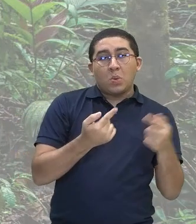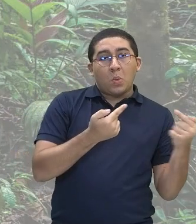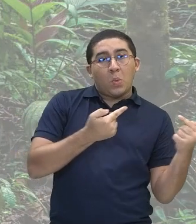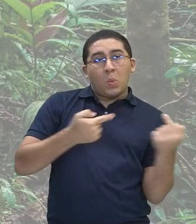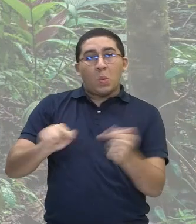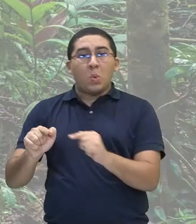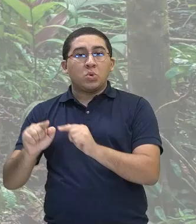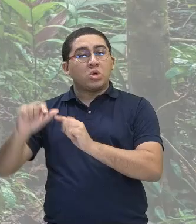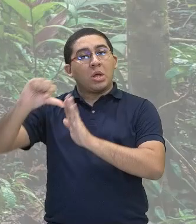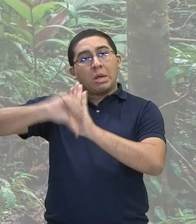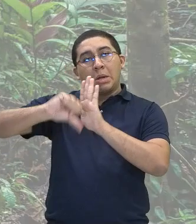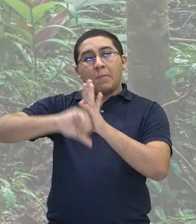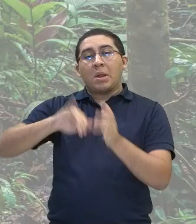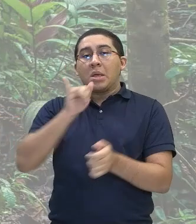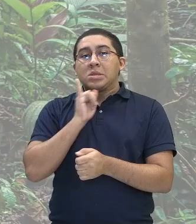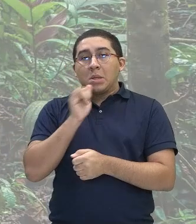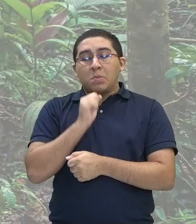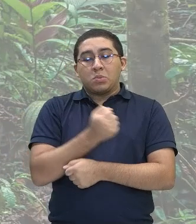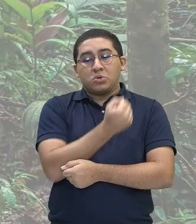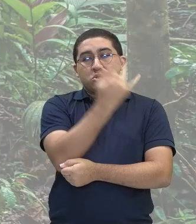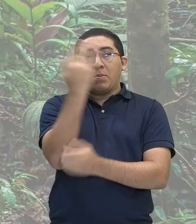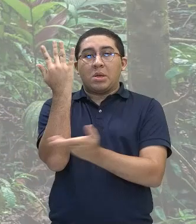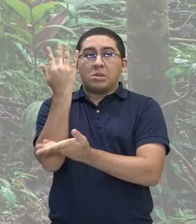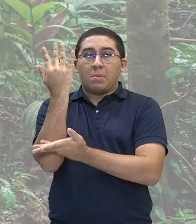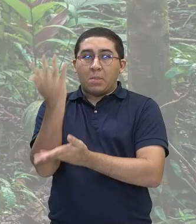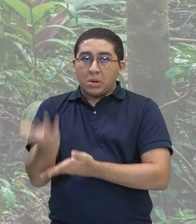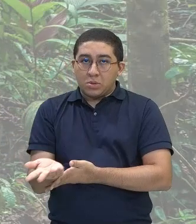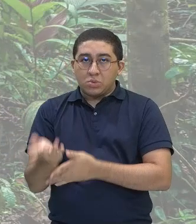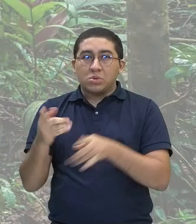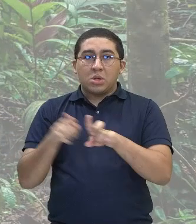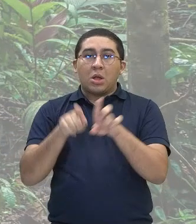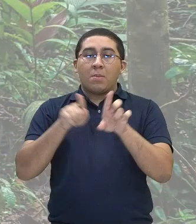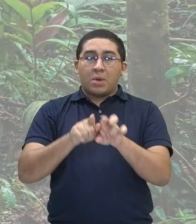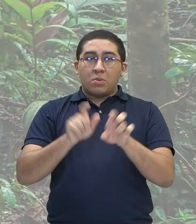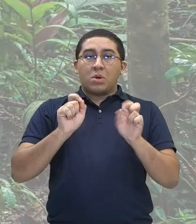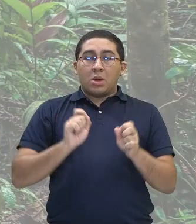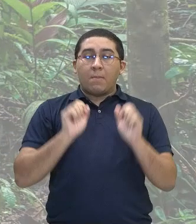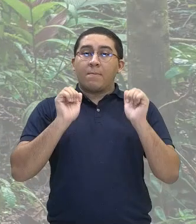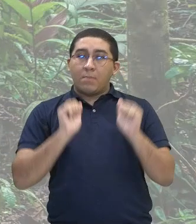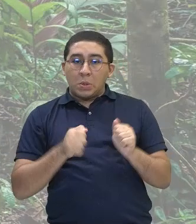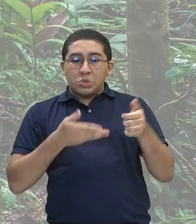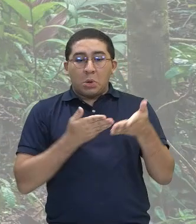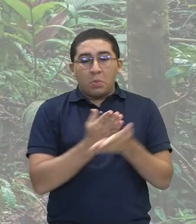como desmatamento e queimadas, além de emitir licenças